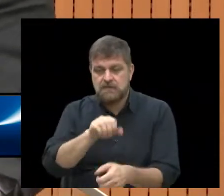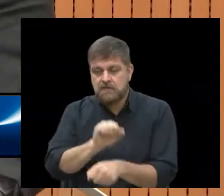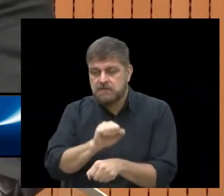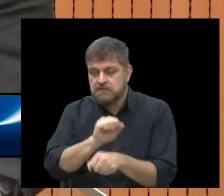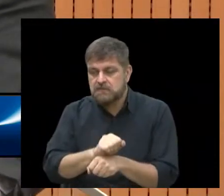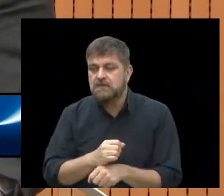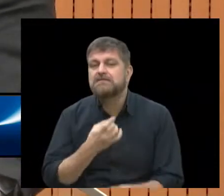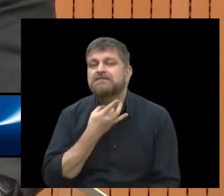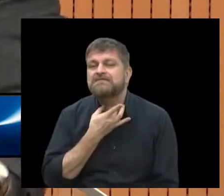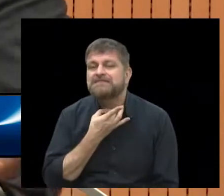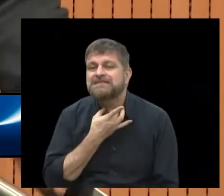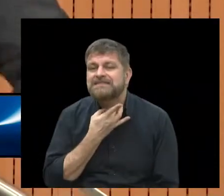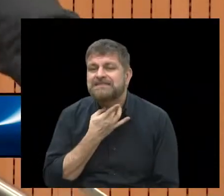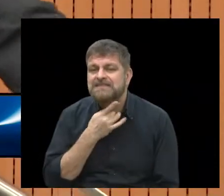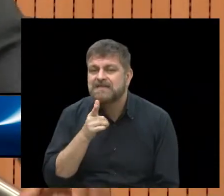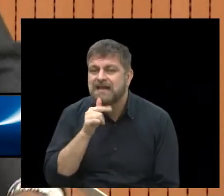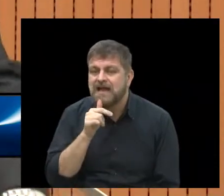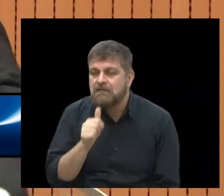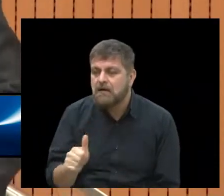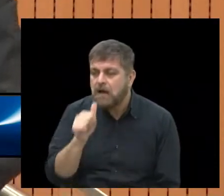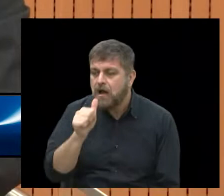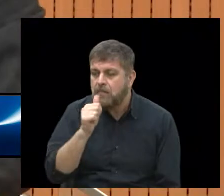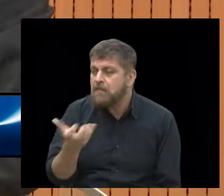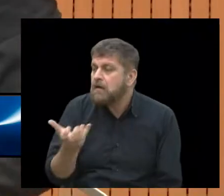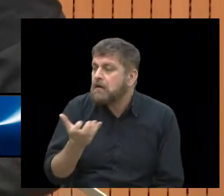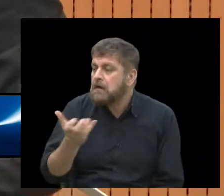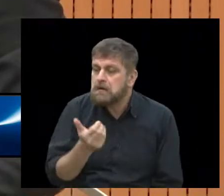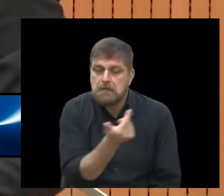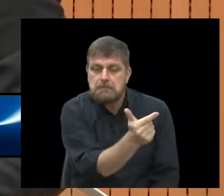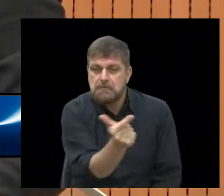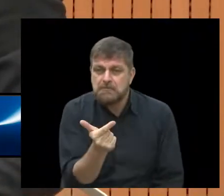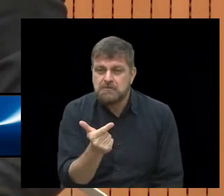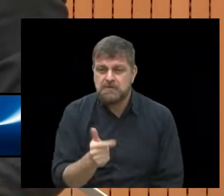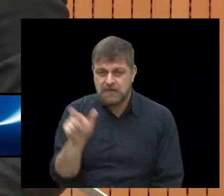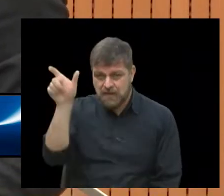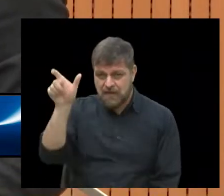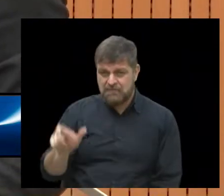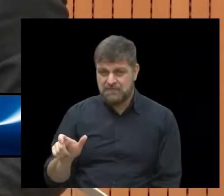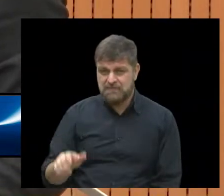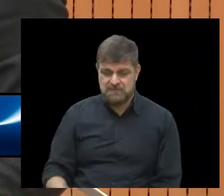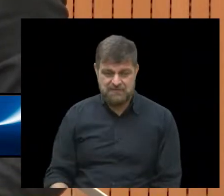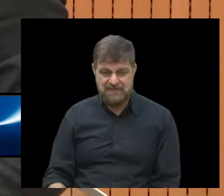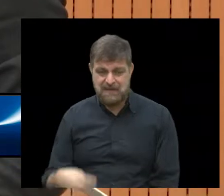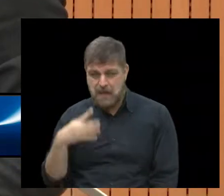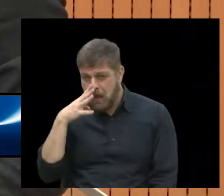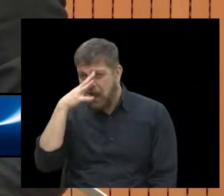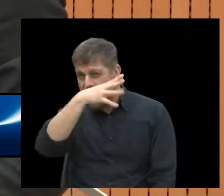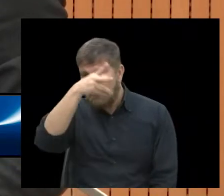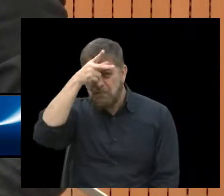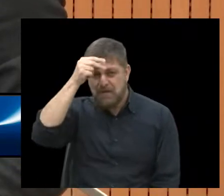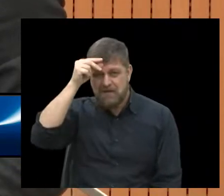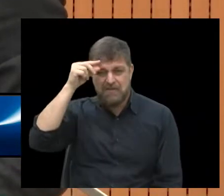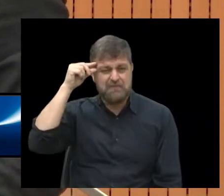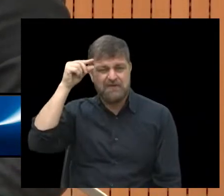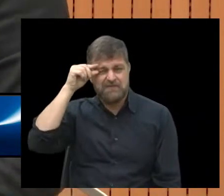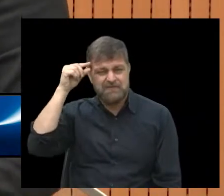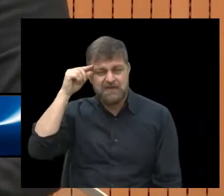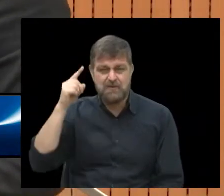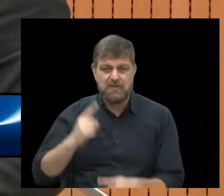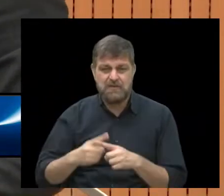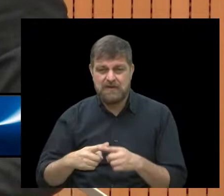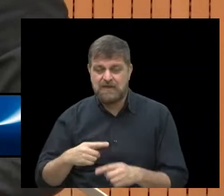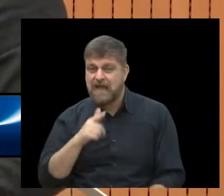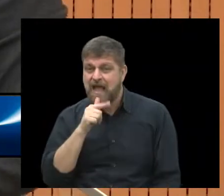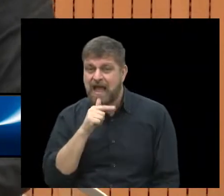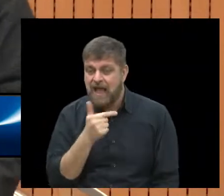Grande. Não é admissível mais isso, porque o camarada sai falando mal do prefeito ali no PA Campo Grande, porque não tem